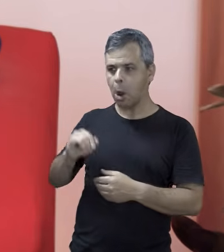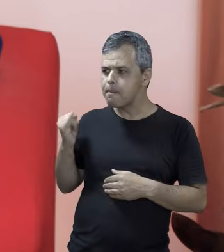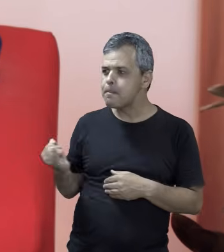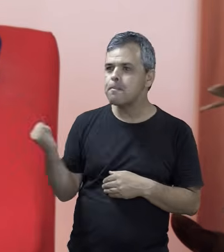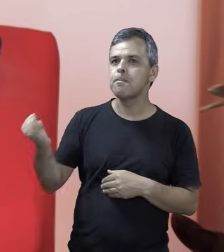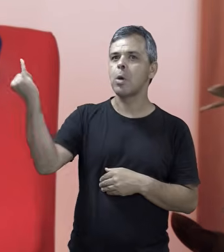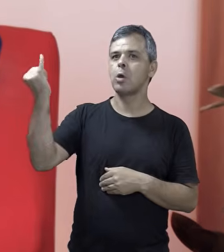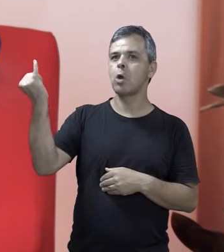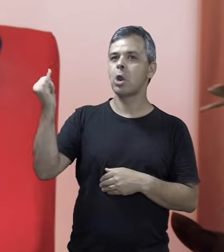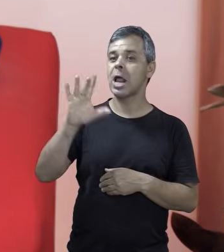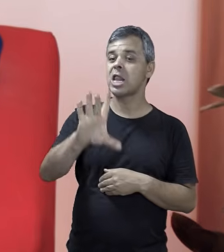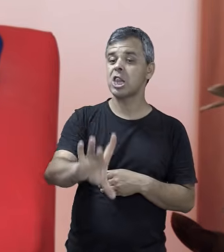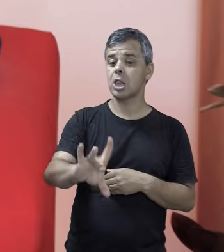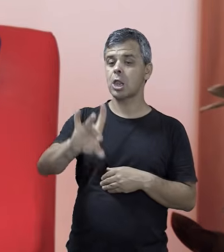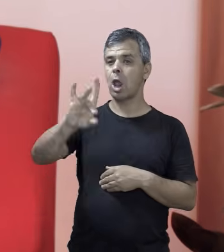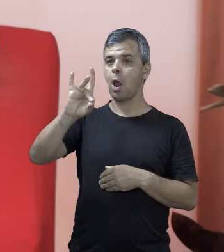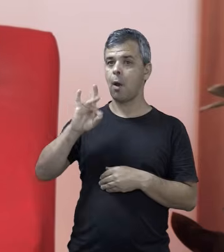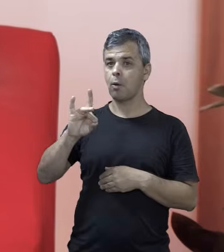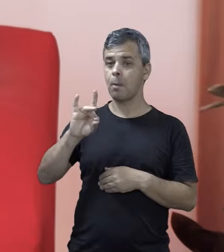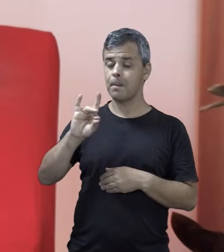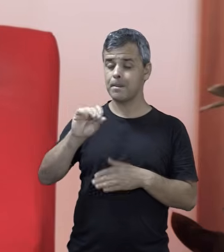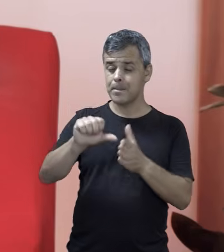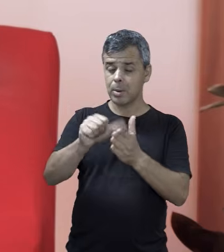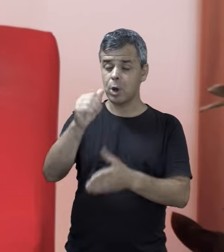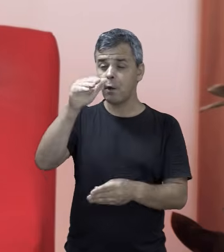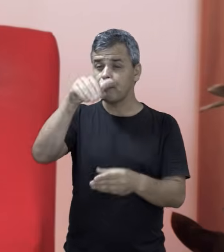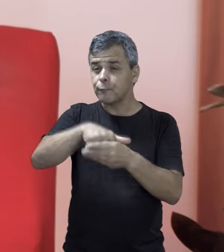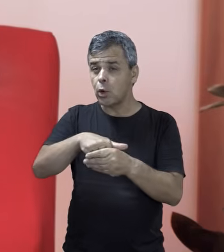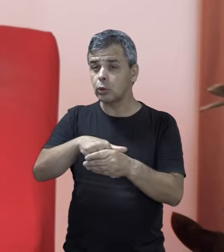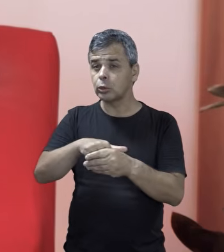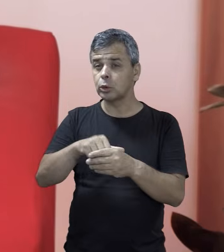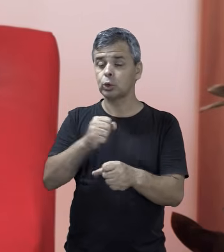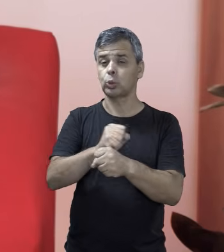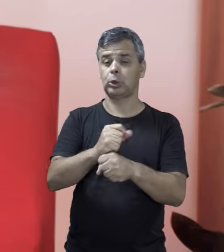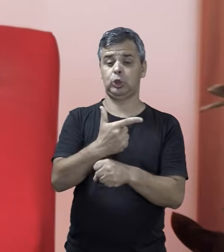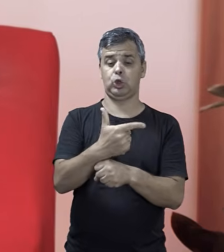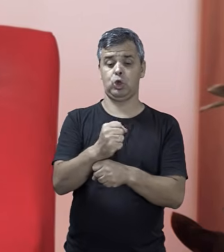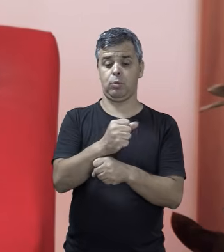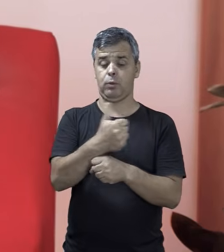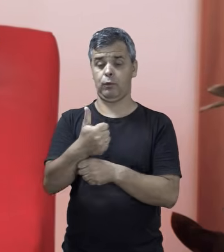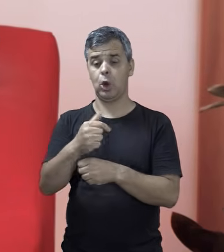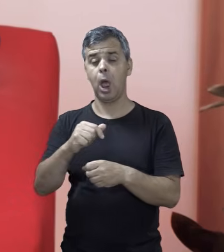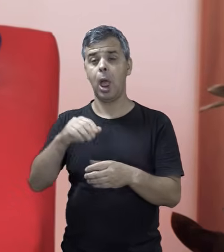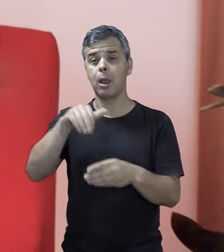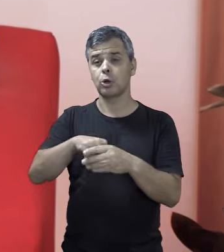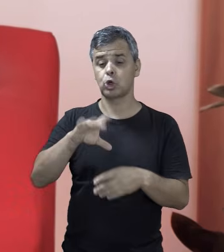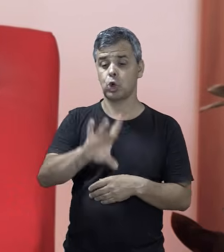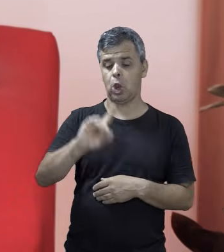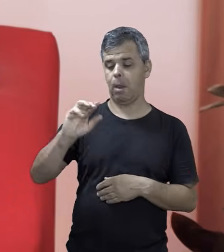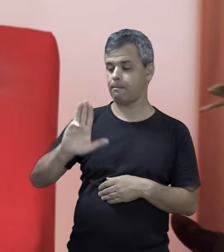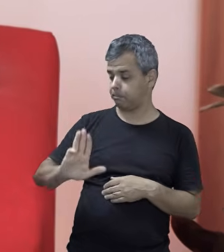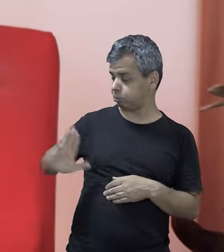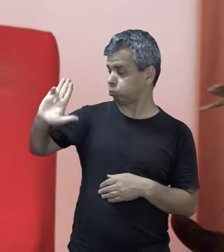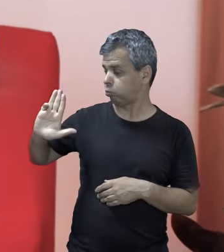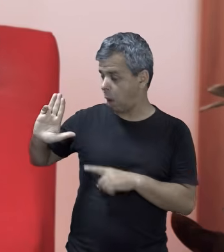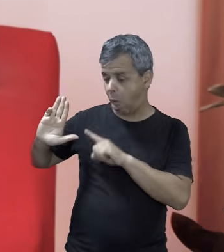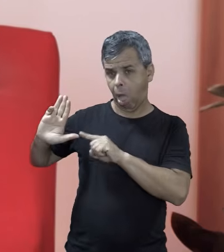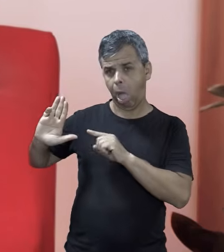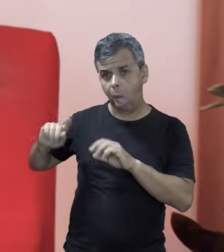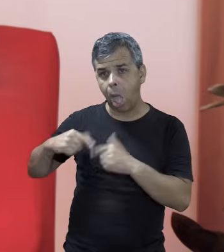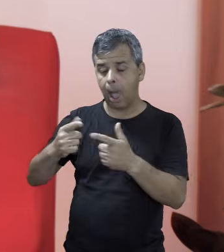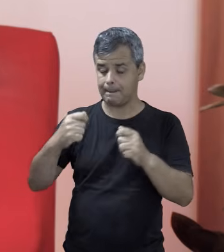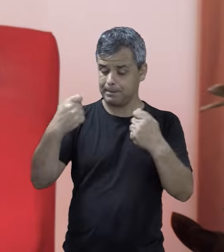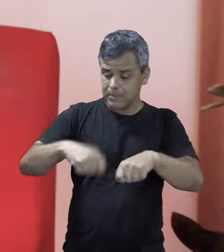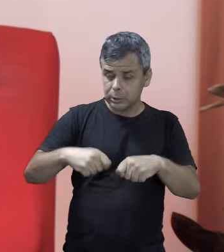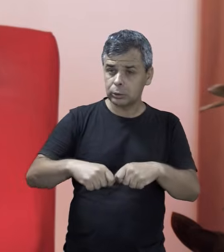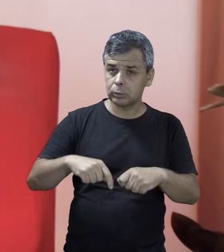decisiva na escolha ali do primeiro voto para a eleição de 2022 do presidente Lula. Então, não tenho dúvida que a gente